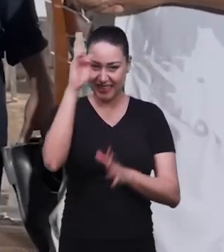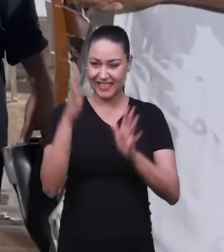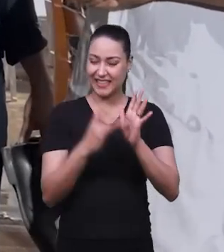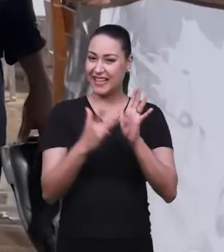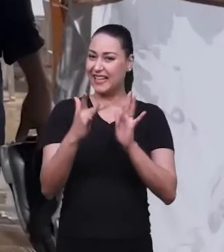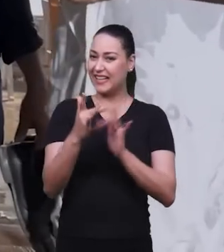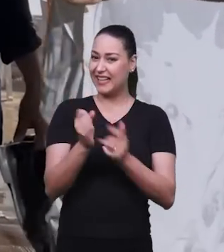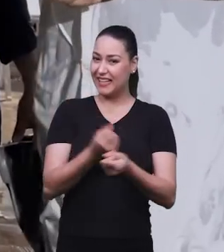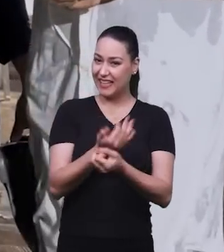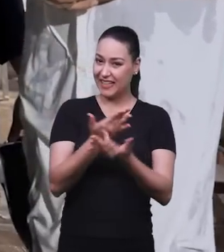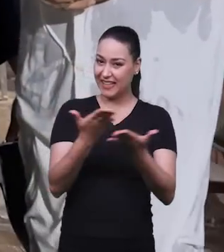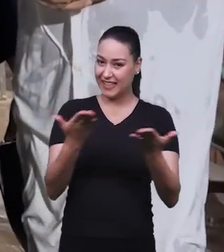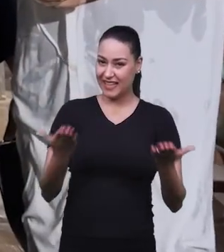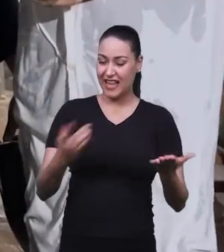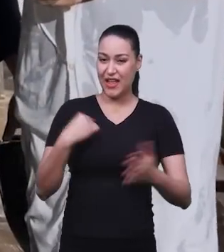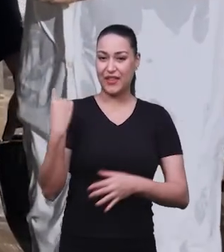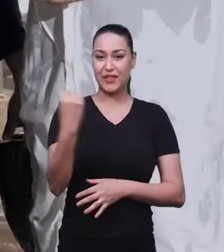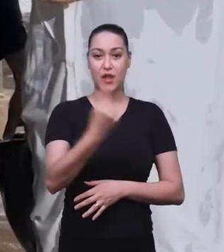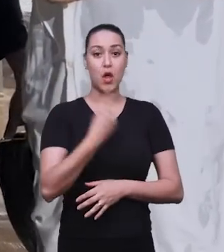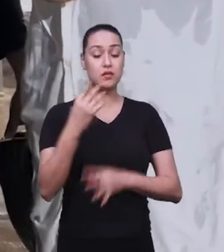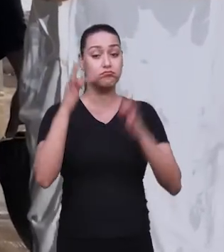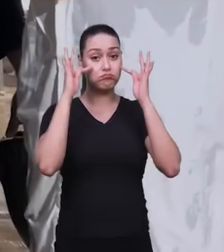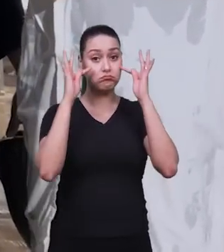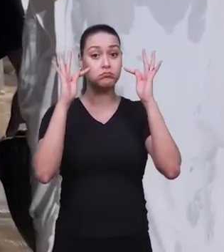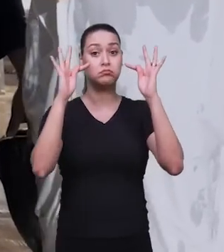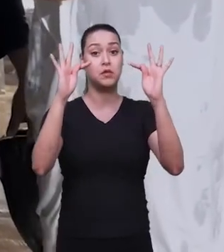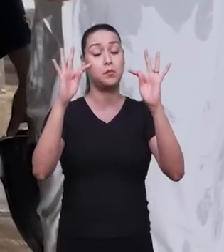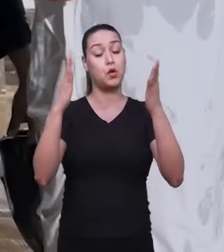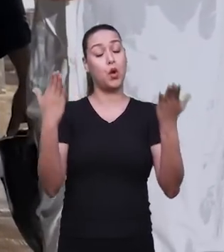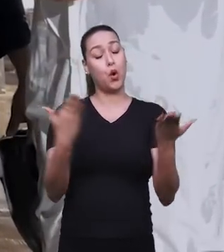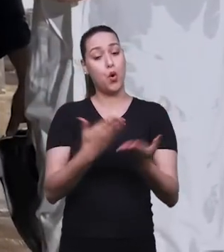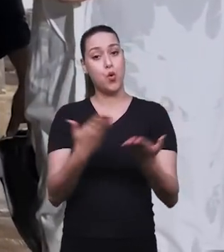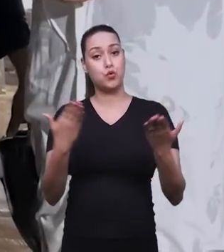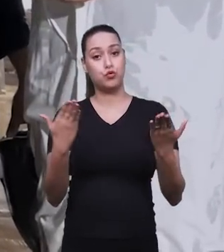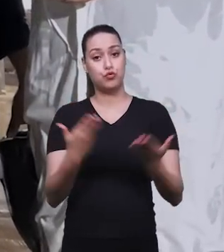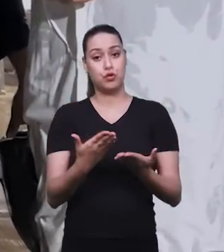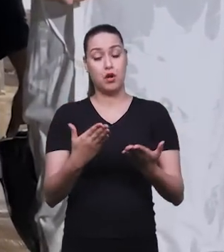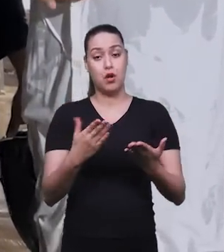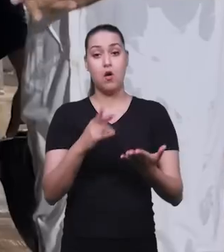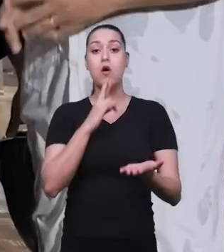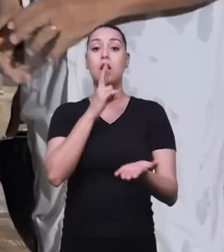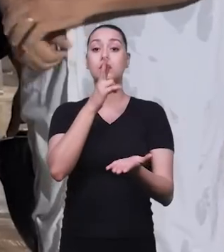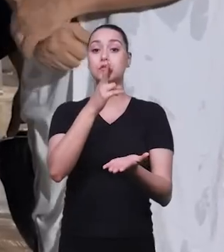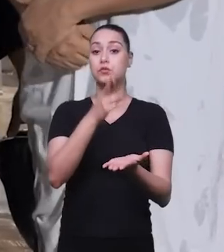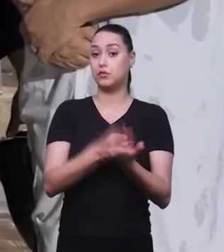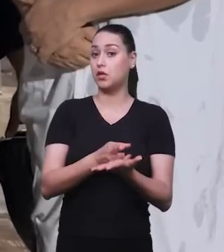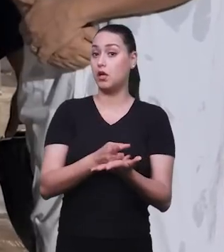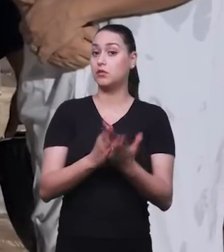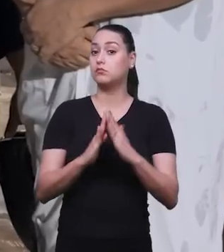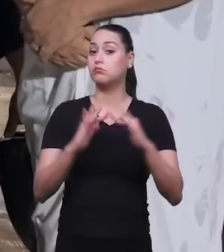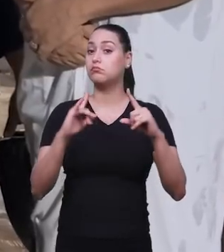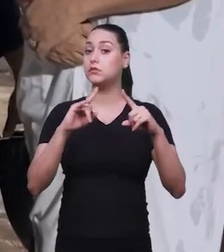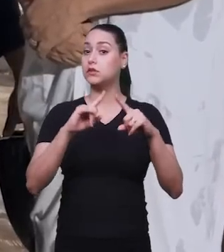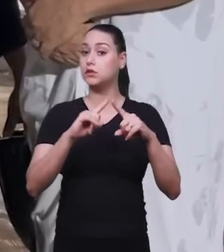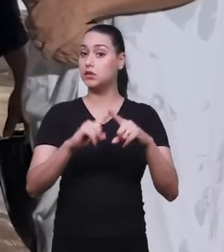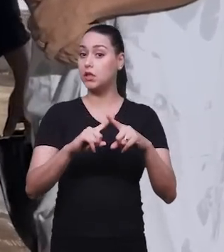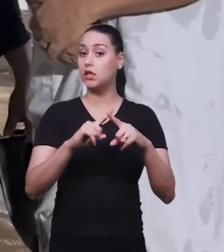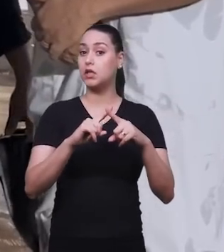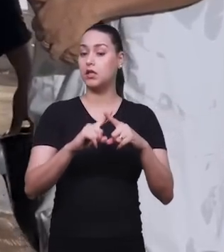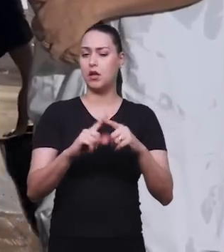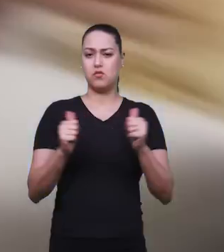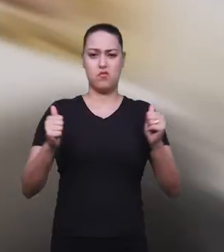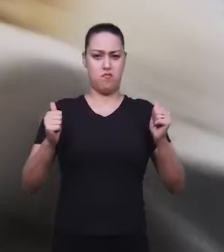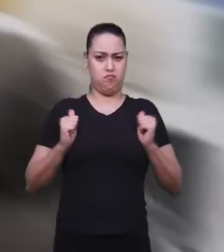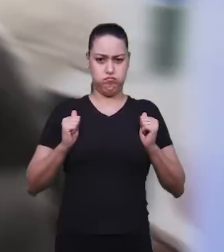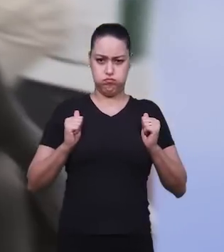do Senhor Jesus, irmãos, nós estamos testemunhando aqui hoje o resultado de uma igreja que não